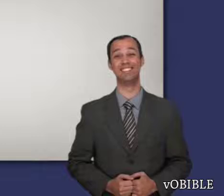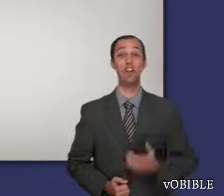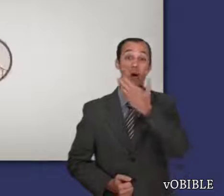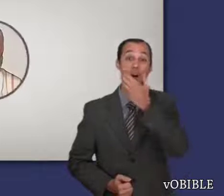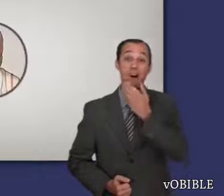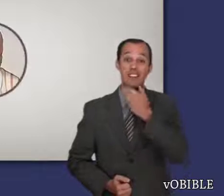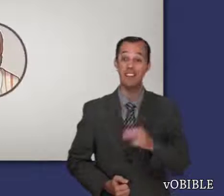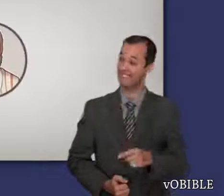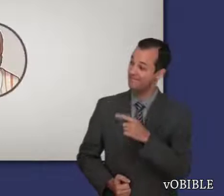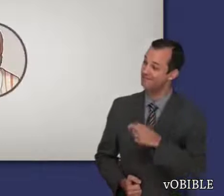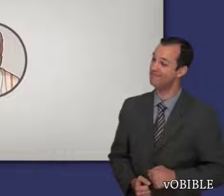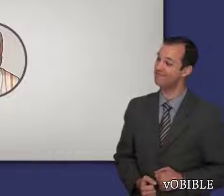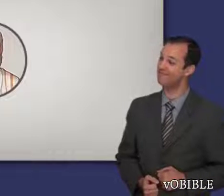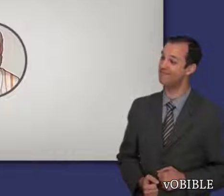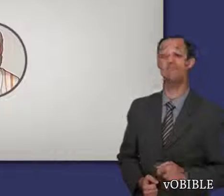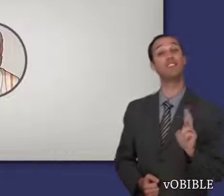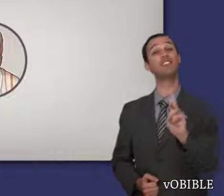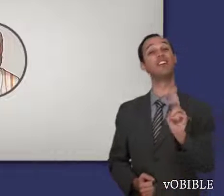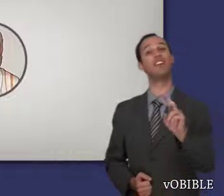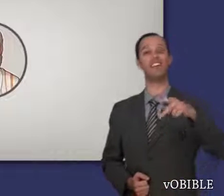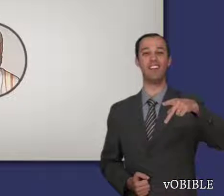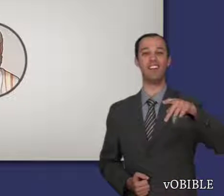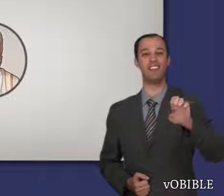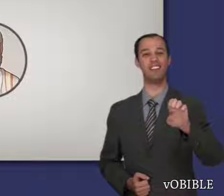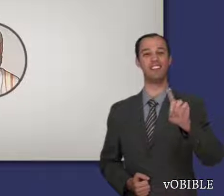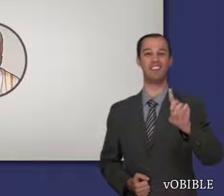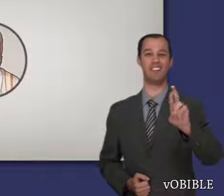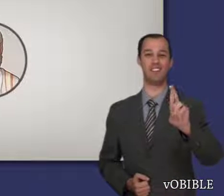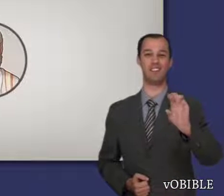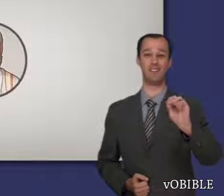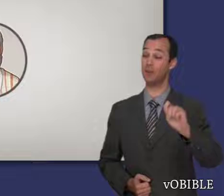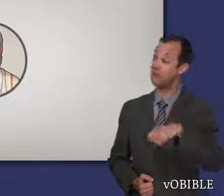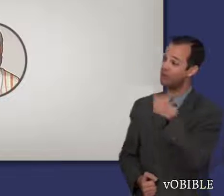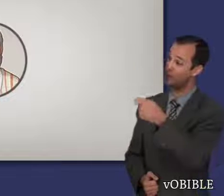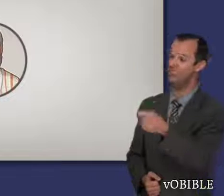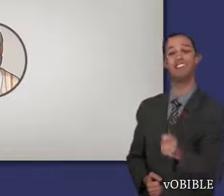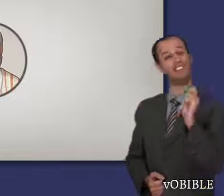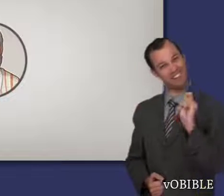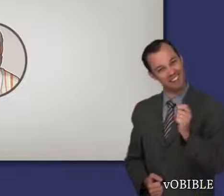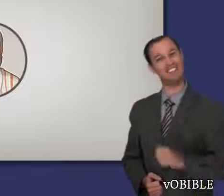O apóstolo Pedro se identifica como sendo o escritor de 1 e 2 Pedro.